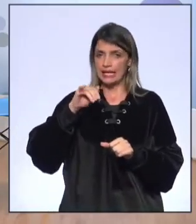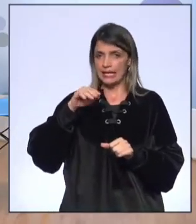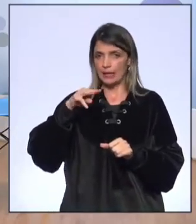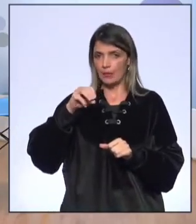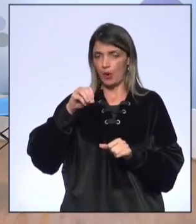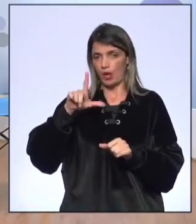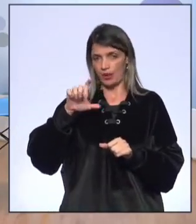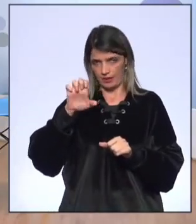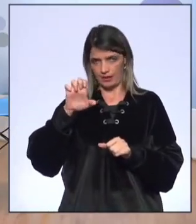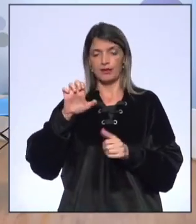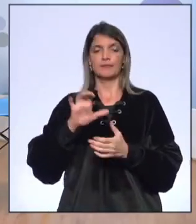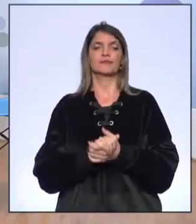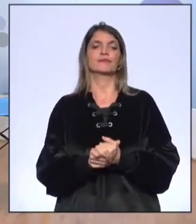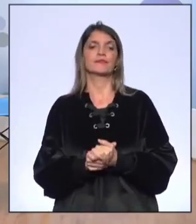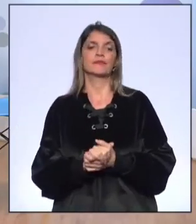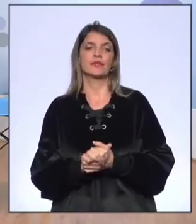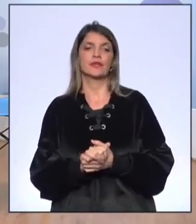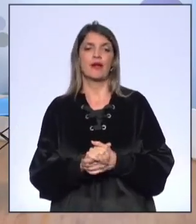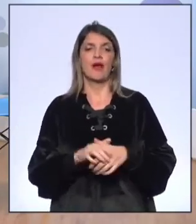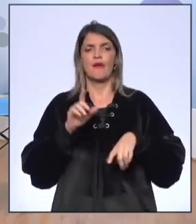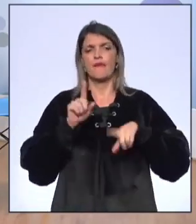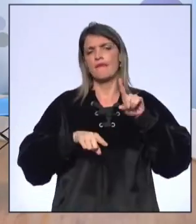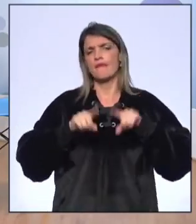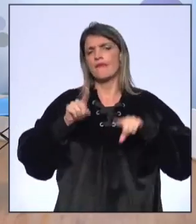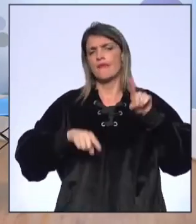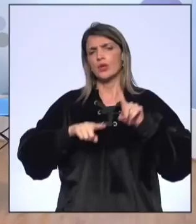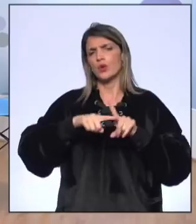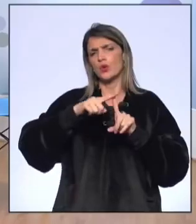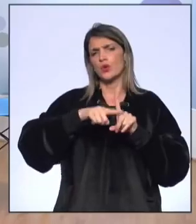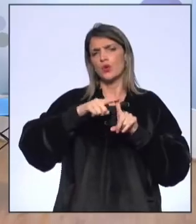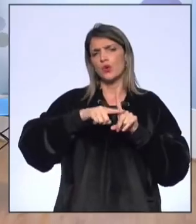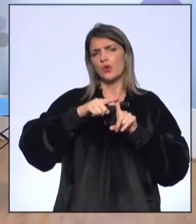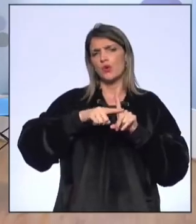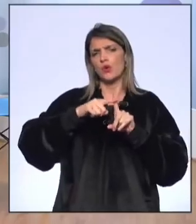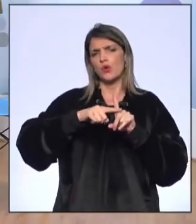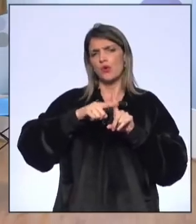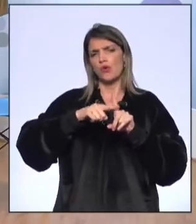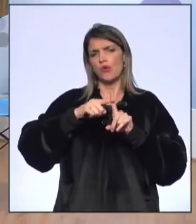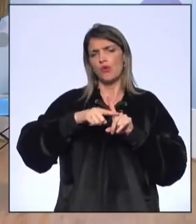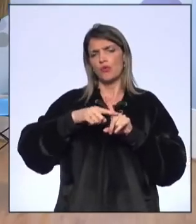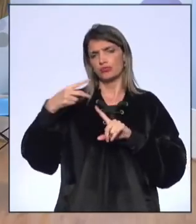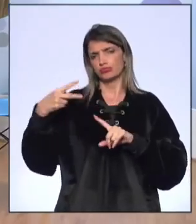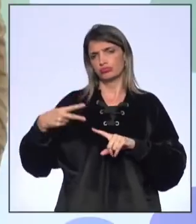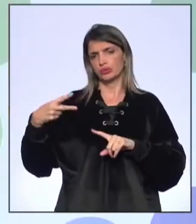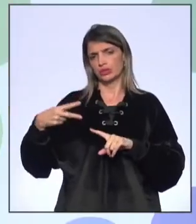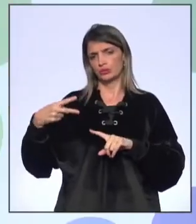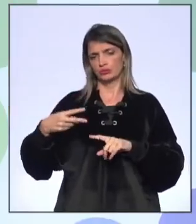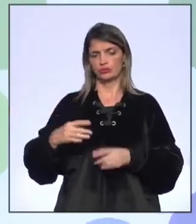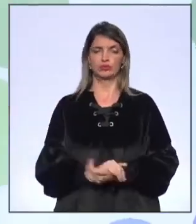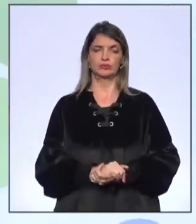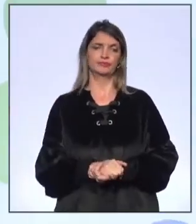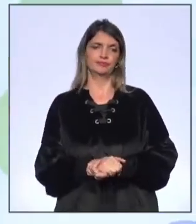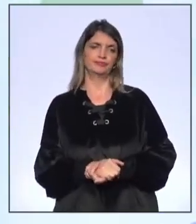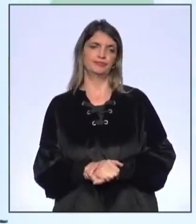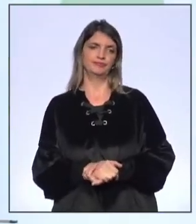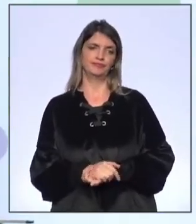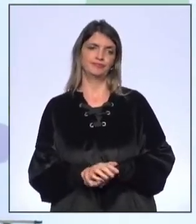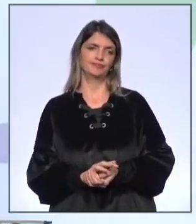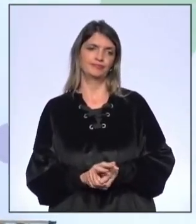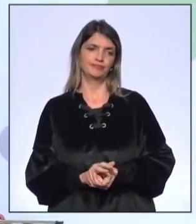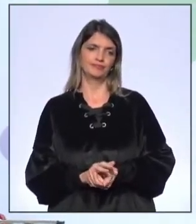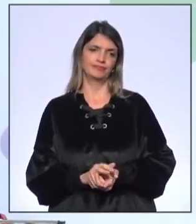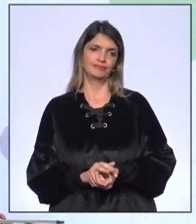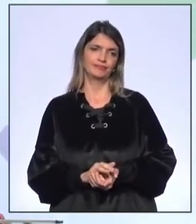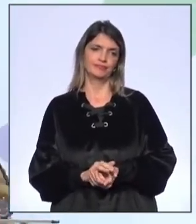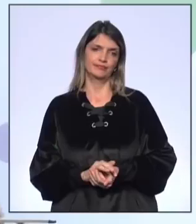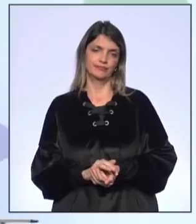mudei e variei um pouquinho a temperatura, eu vou usar o que macete? Isso, é isso aí, pessoal. Isso mesmo.